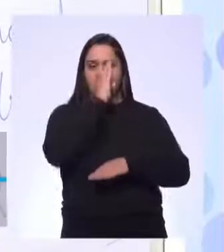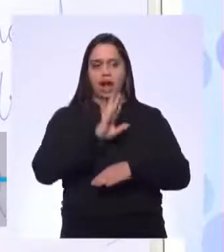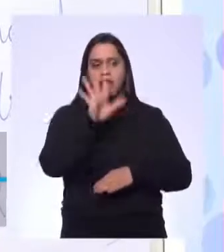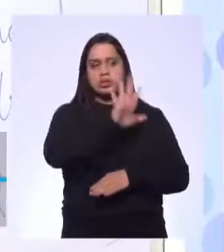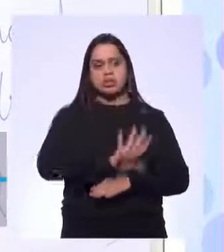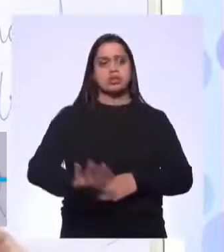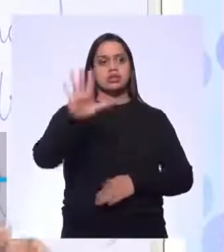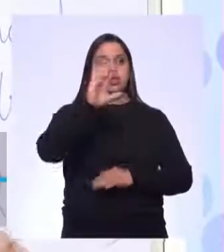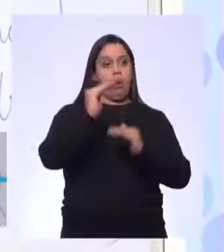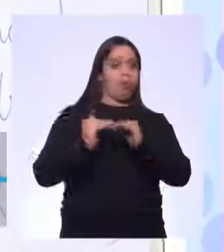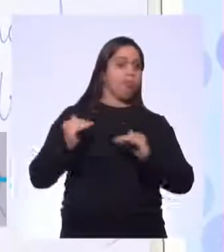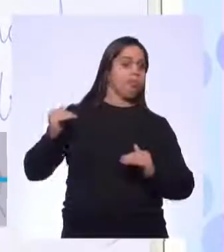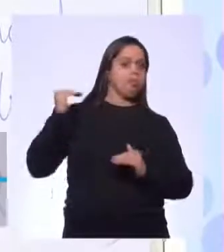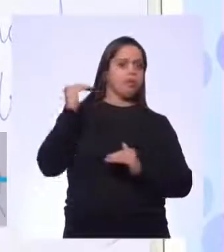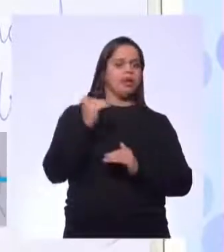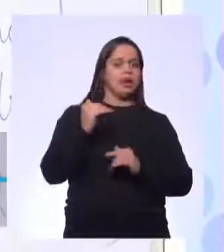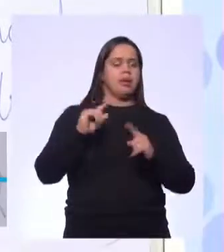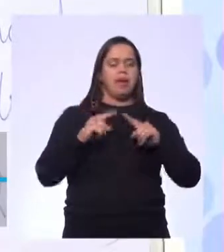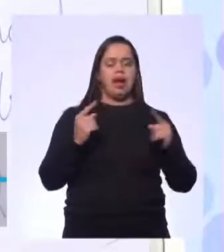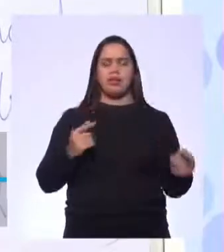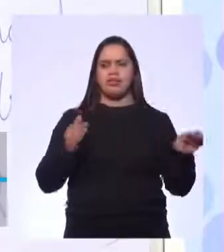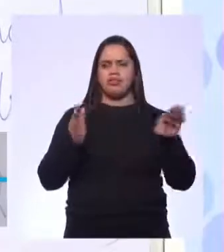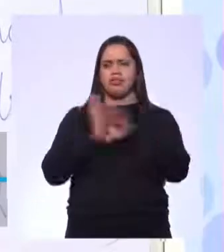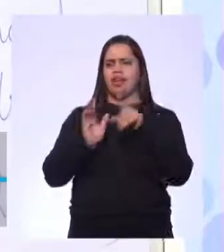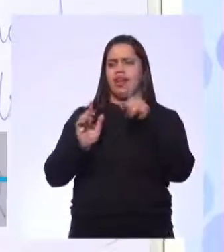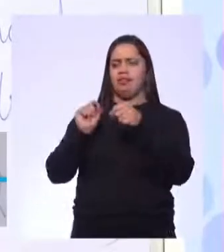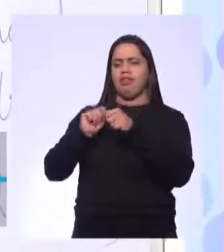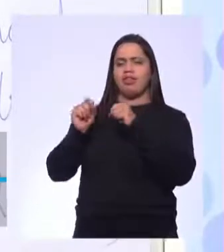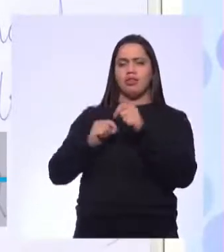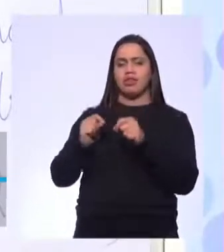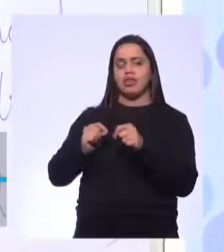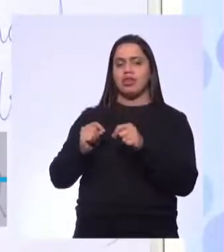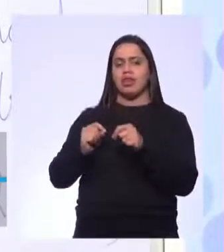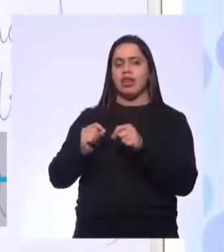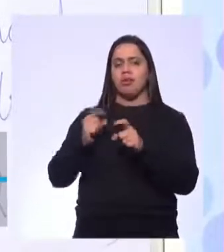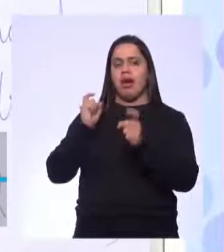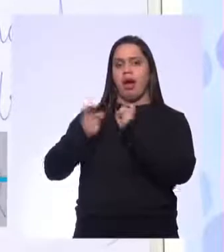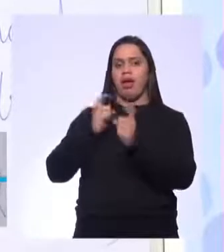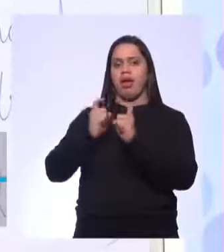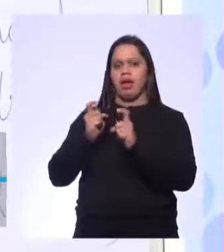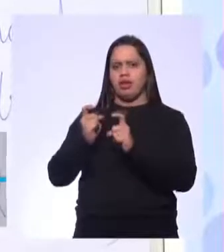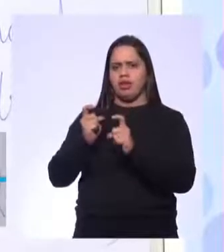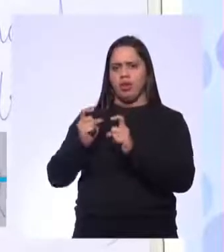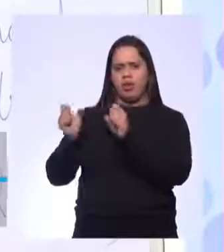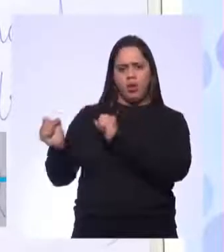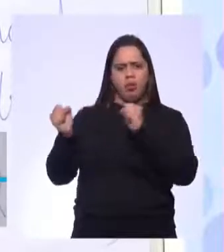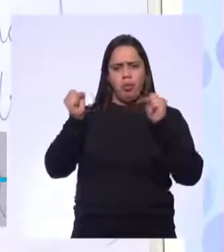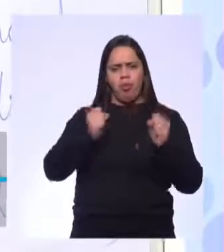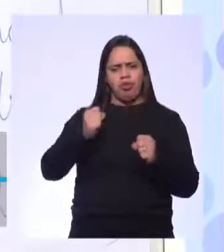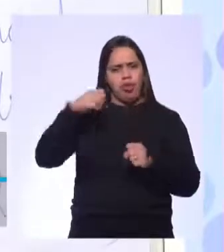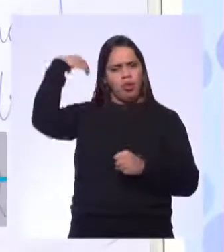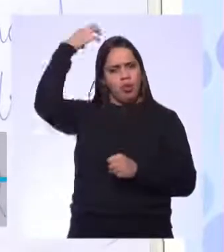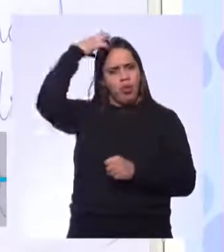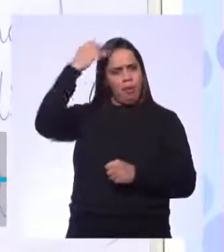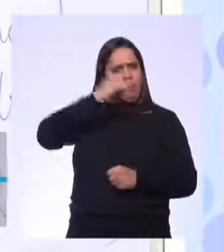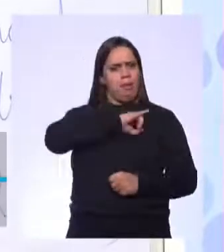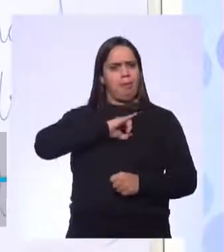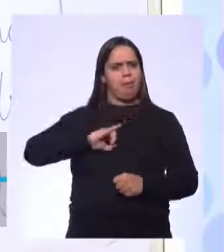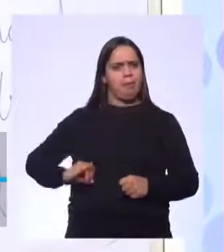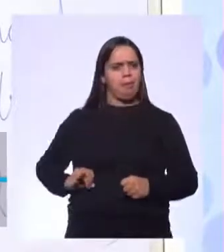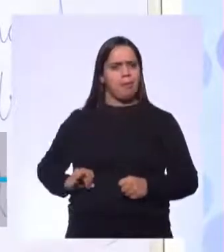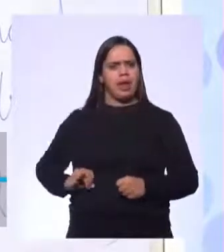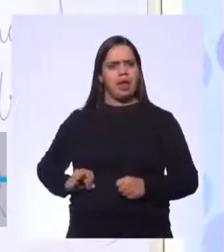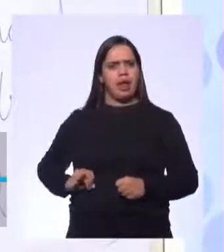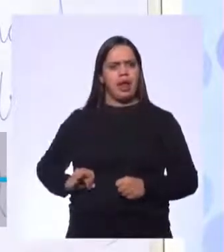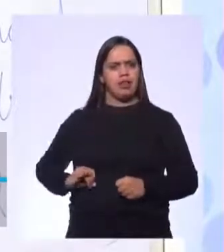nação soberana. Só que chega lá, os caras eles fazem uma Assembleia e diminui o poder do imperador. Ele ficou assim,